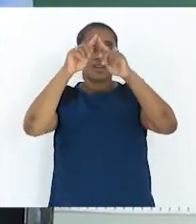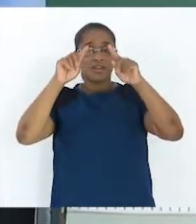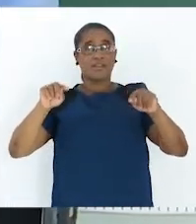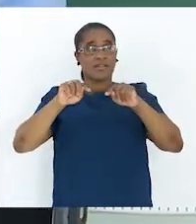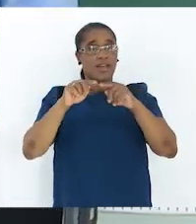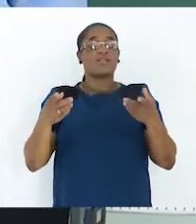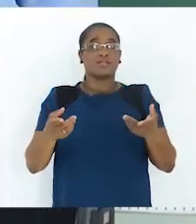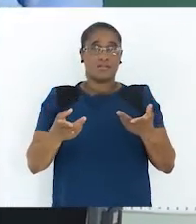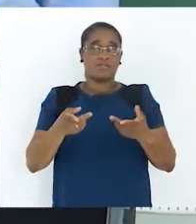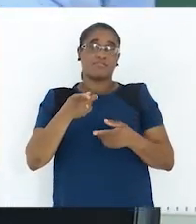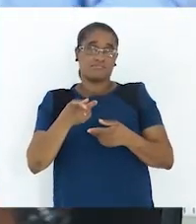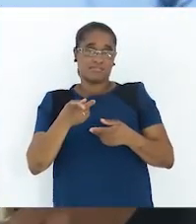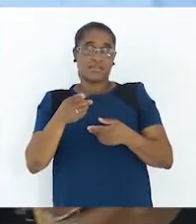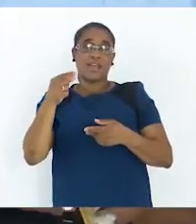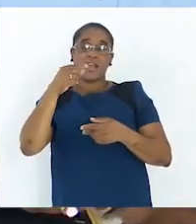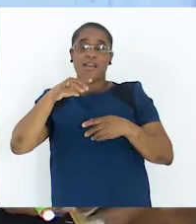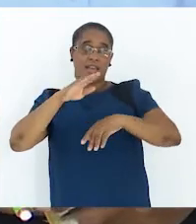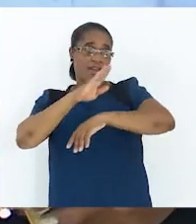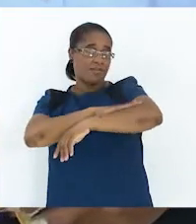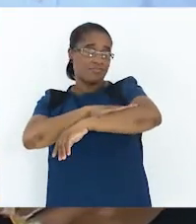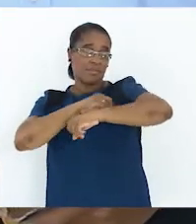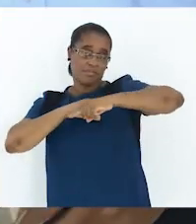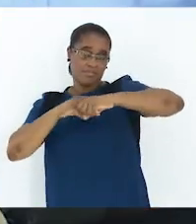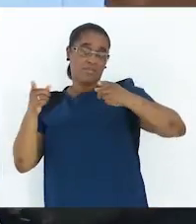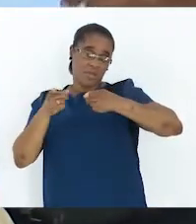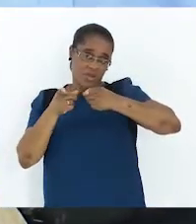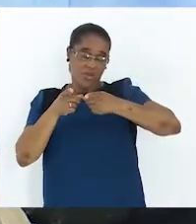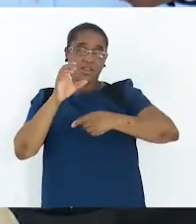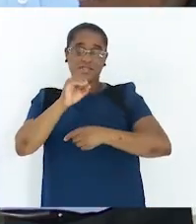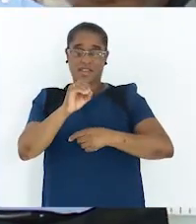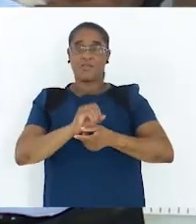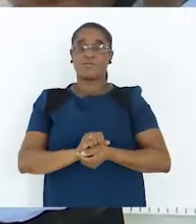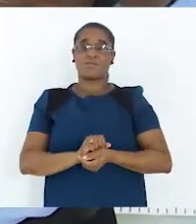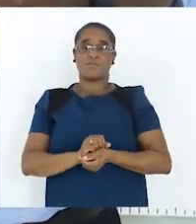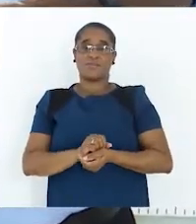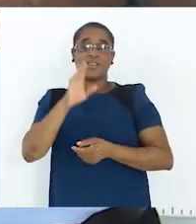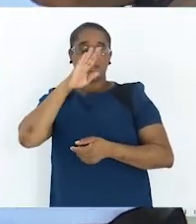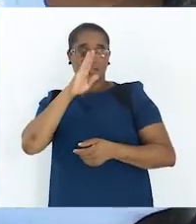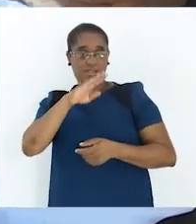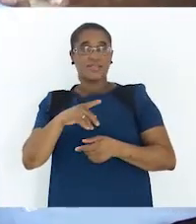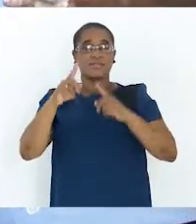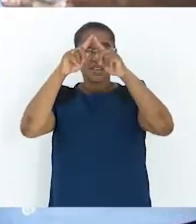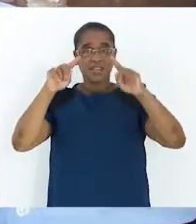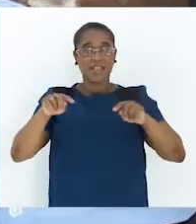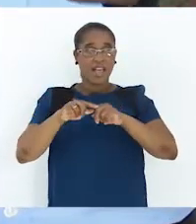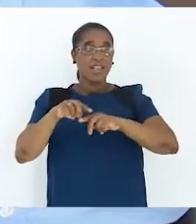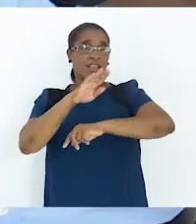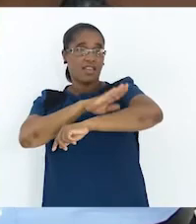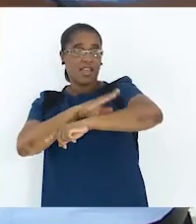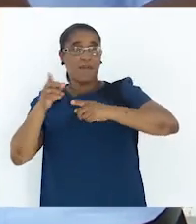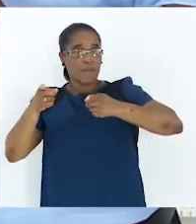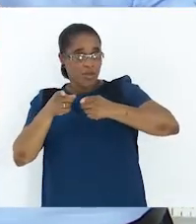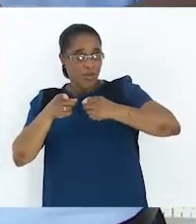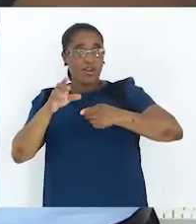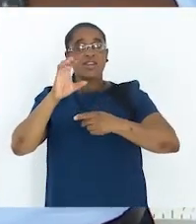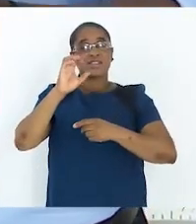é menor que zero. Então, se delta for menor que zero, a nossa